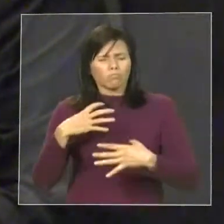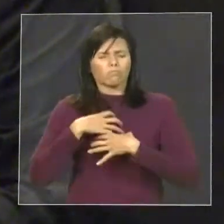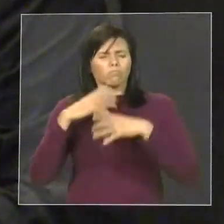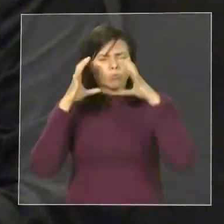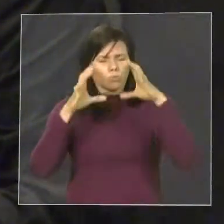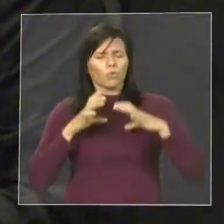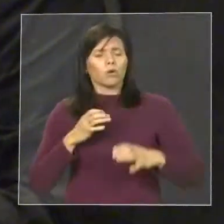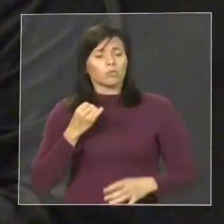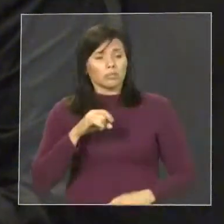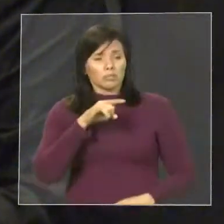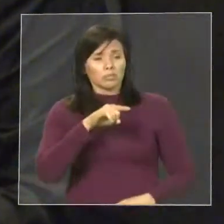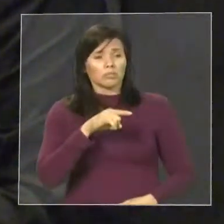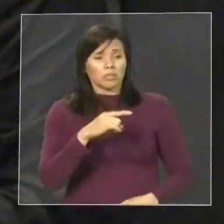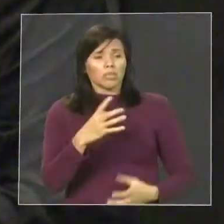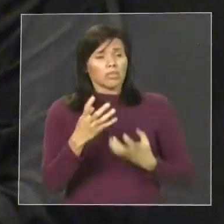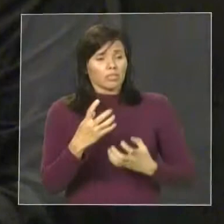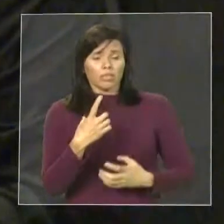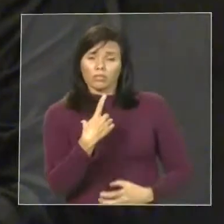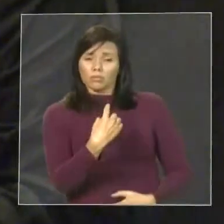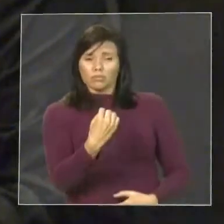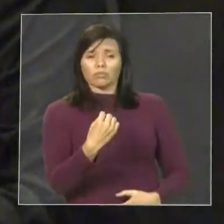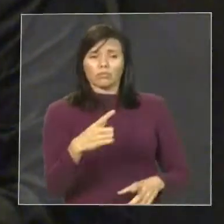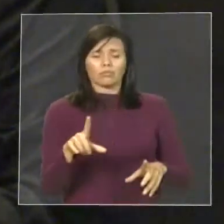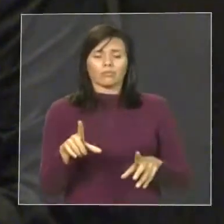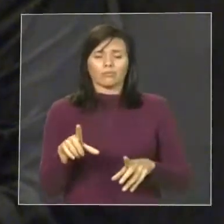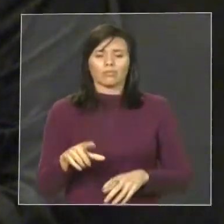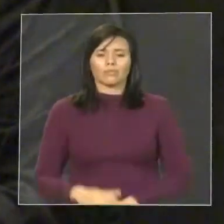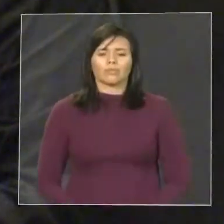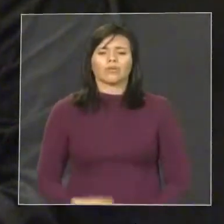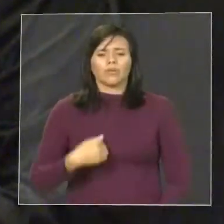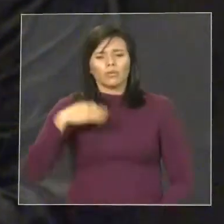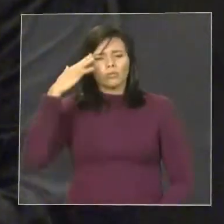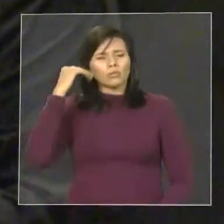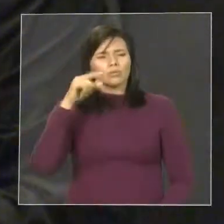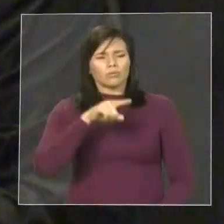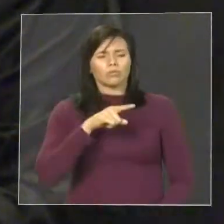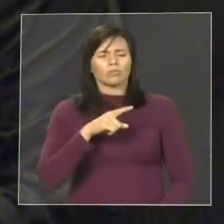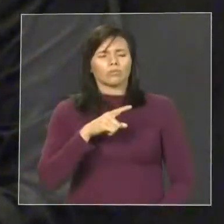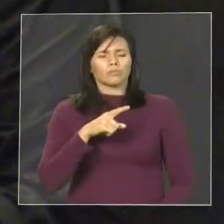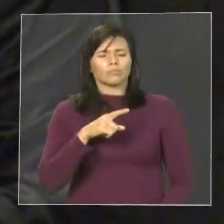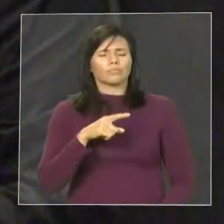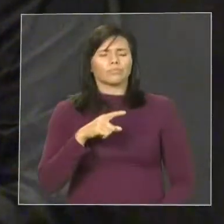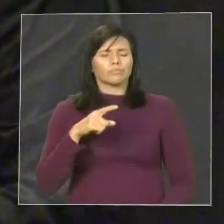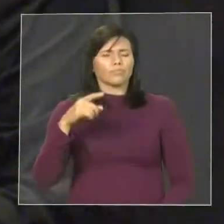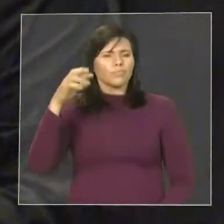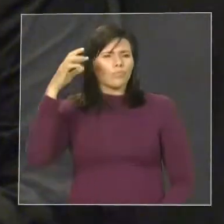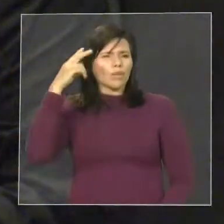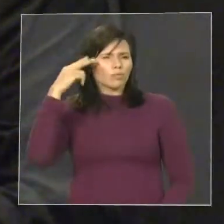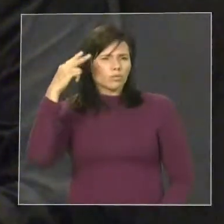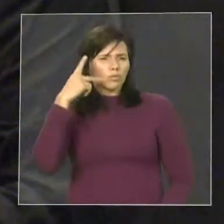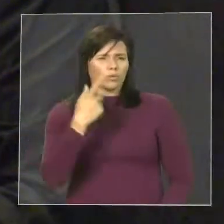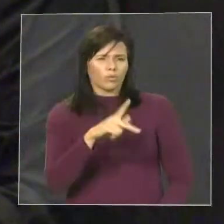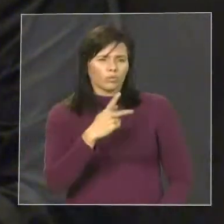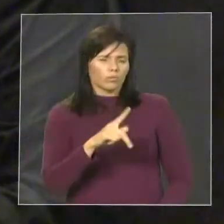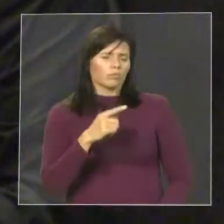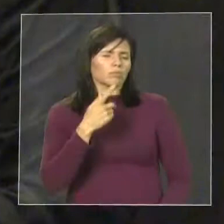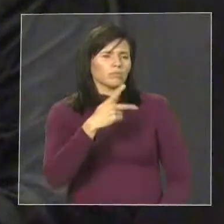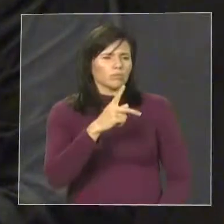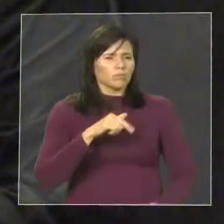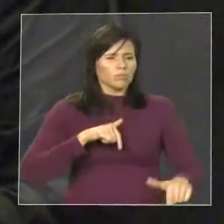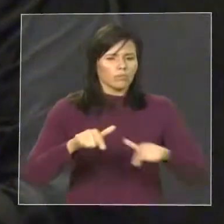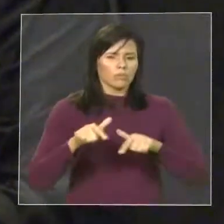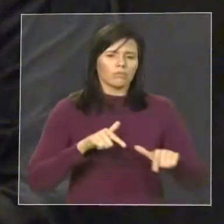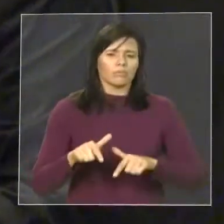Vossa Excelência for cerrar fileiras, engrandecerá o partido, pela trajetória de Vossa Excelência, pela forma como tem a sua atuação